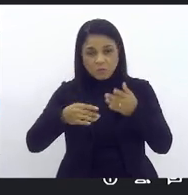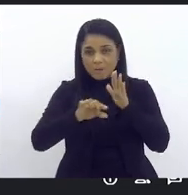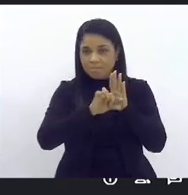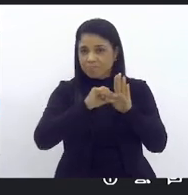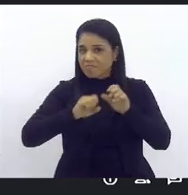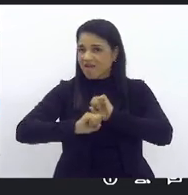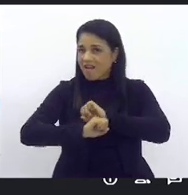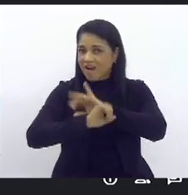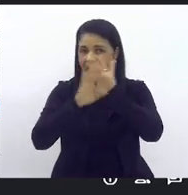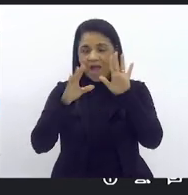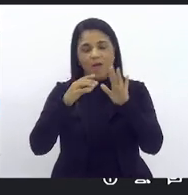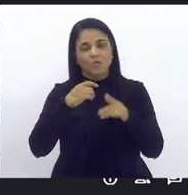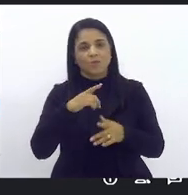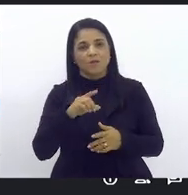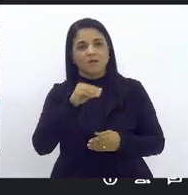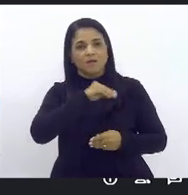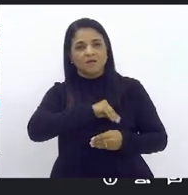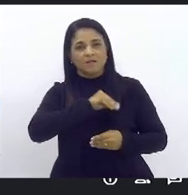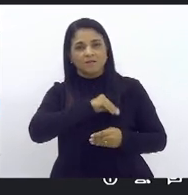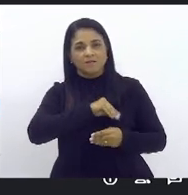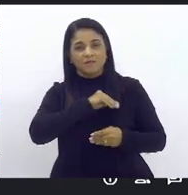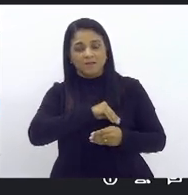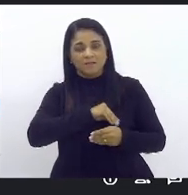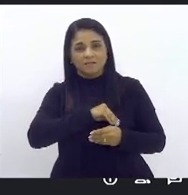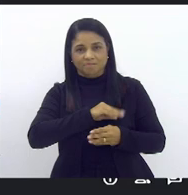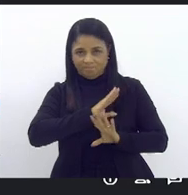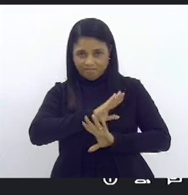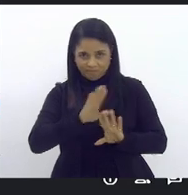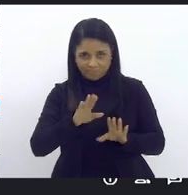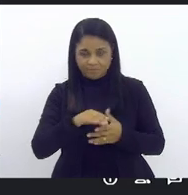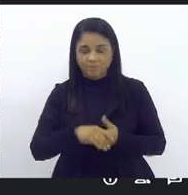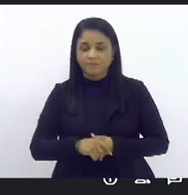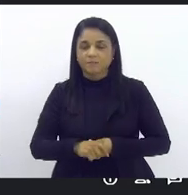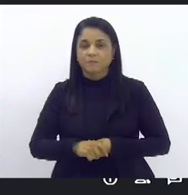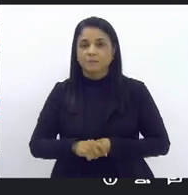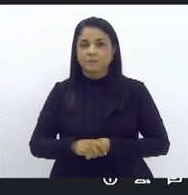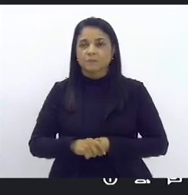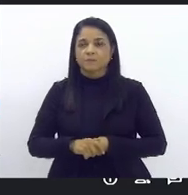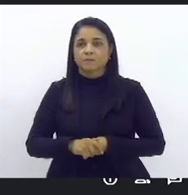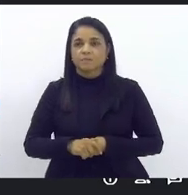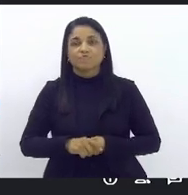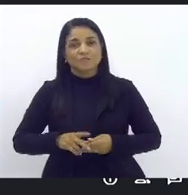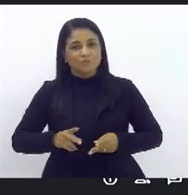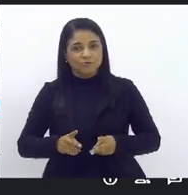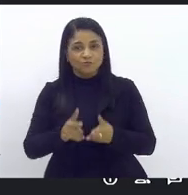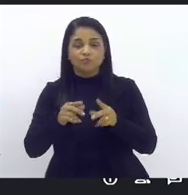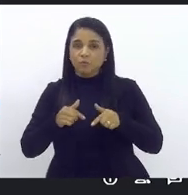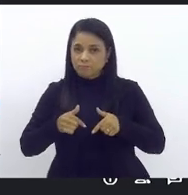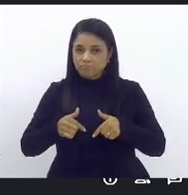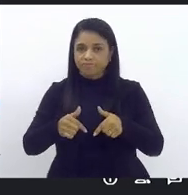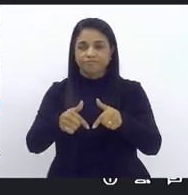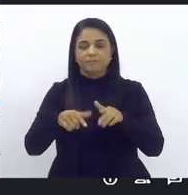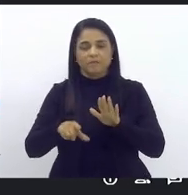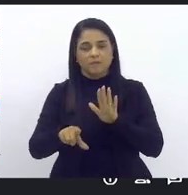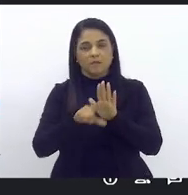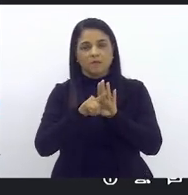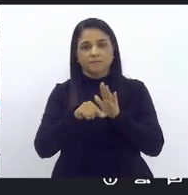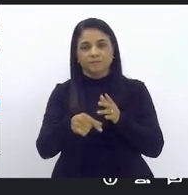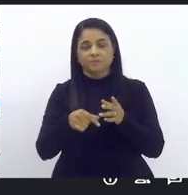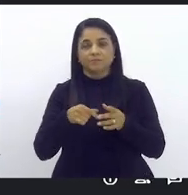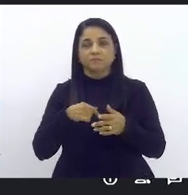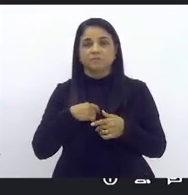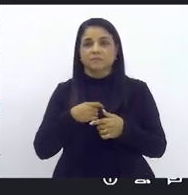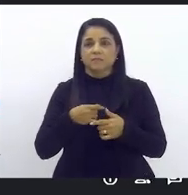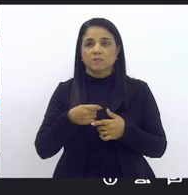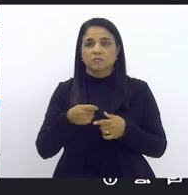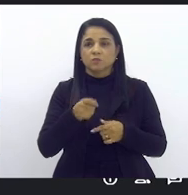artigo 53, ela revogou a antiga lei do Fundeb. Então, assim, a lei do piso continua em vigor. E não houve também revogação tácita,